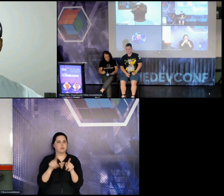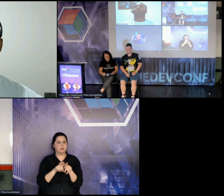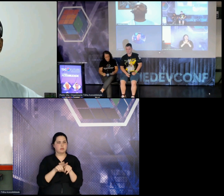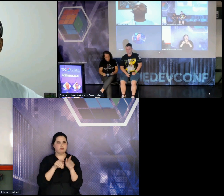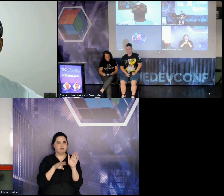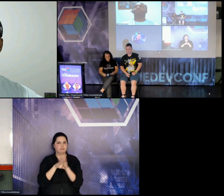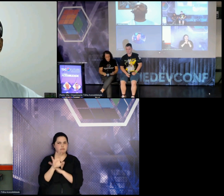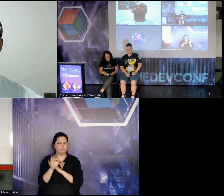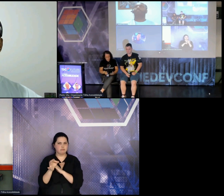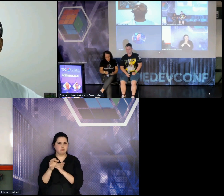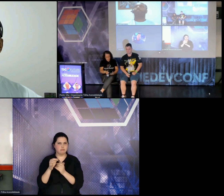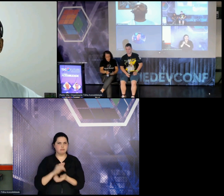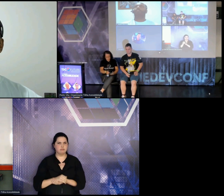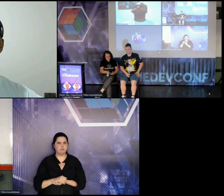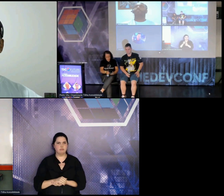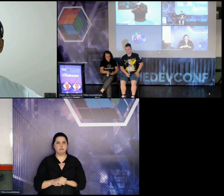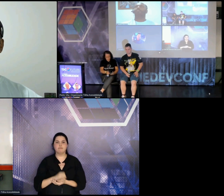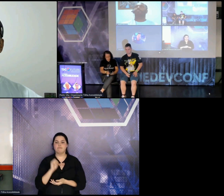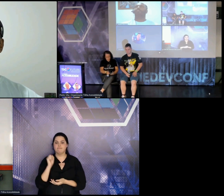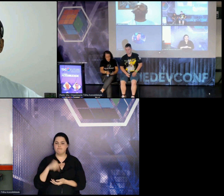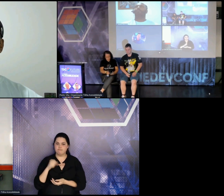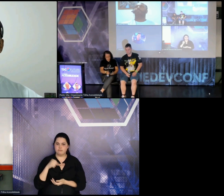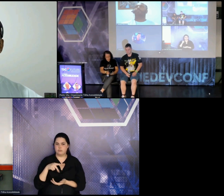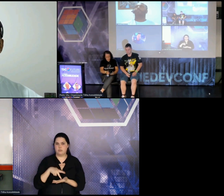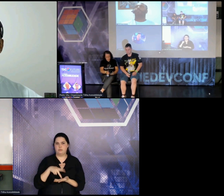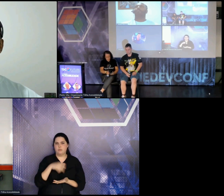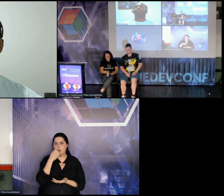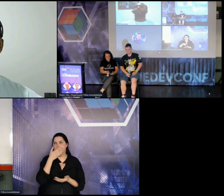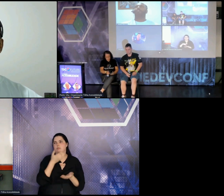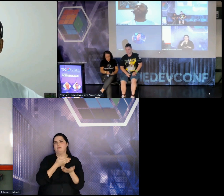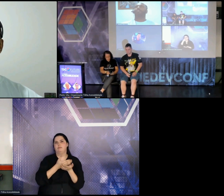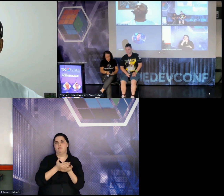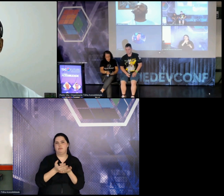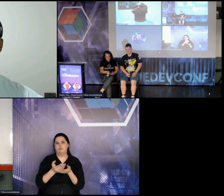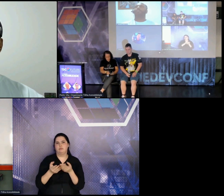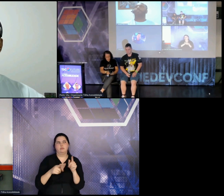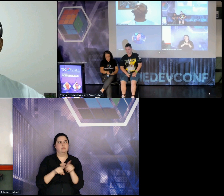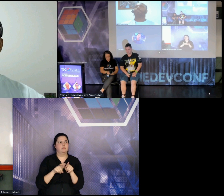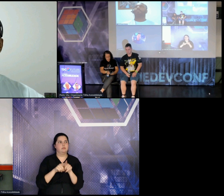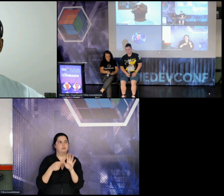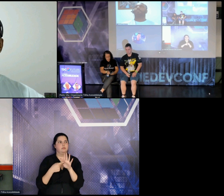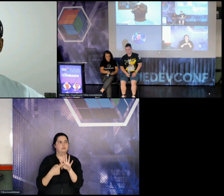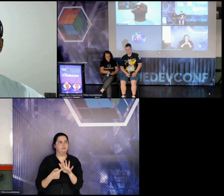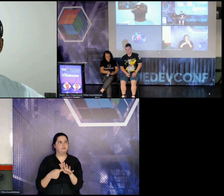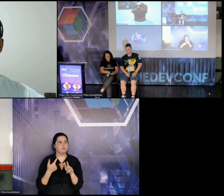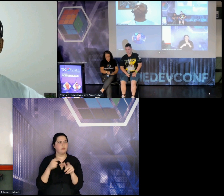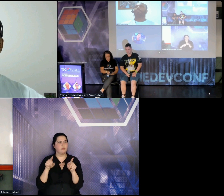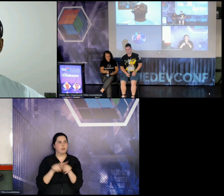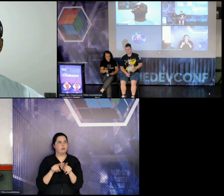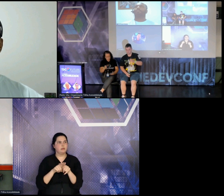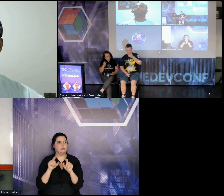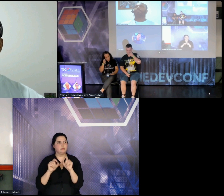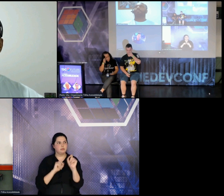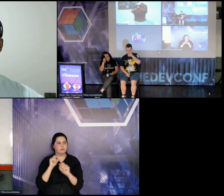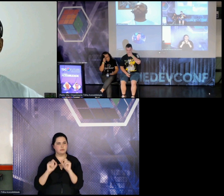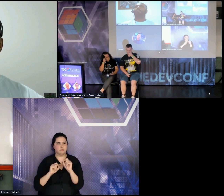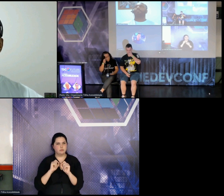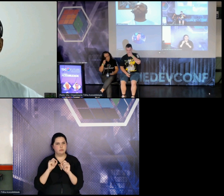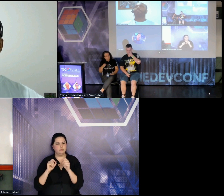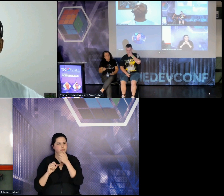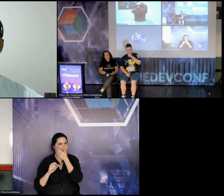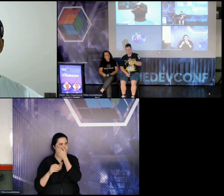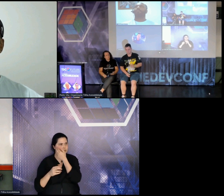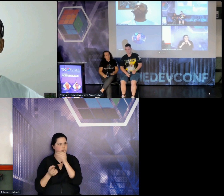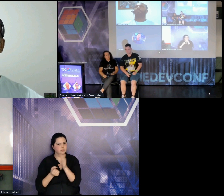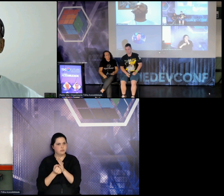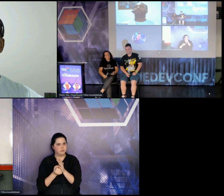assim, que você fala. Sim, esse é um bom ponto de indicador. Outros pontos de indicadores, quantidade